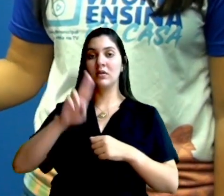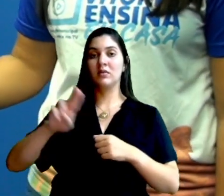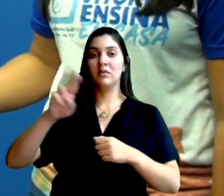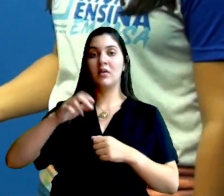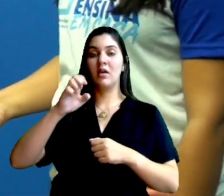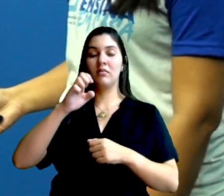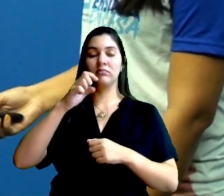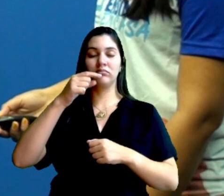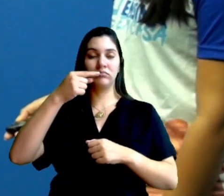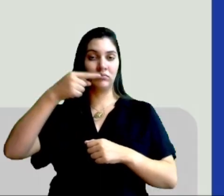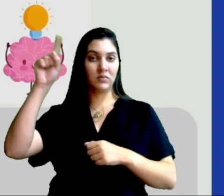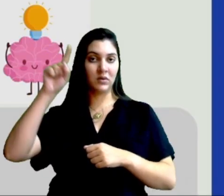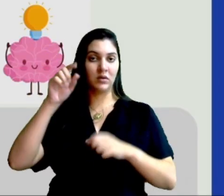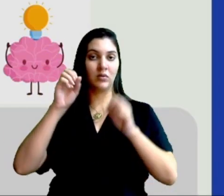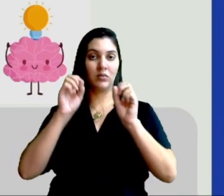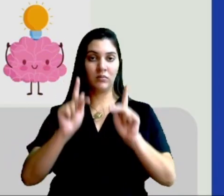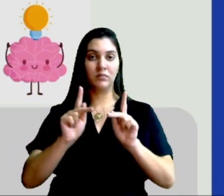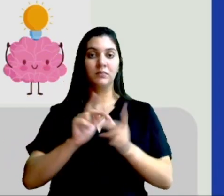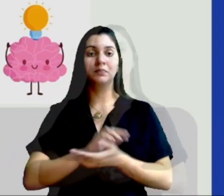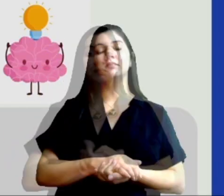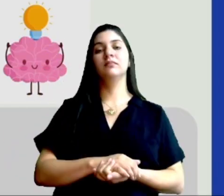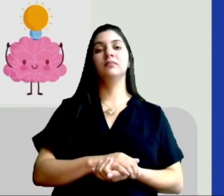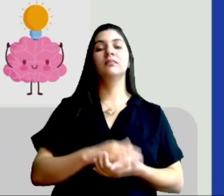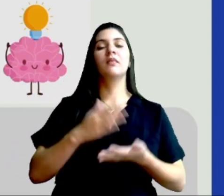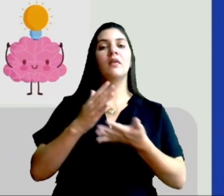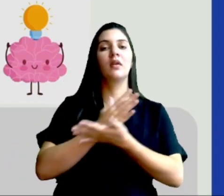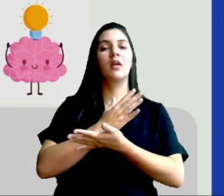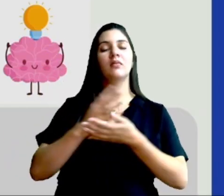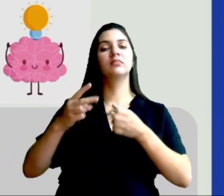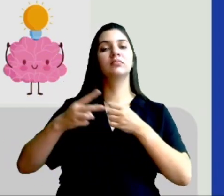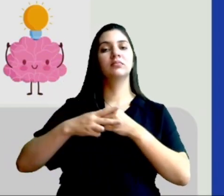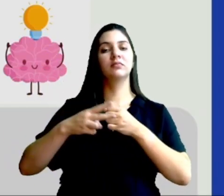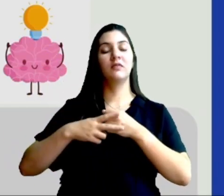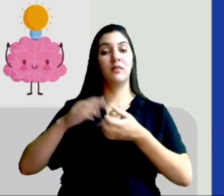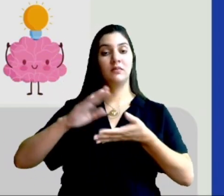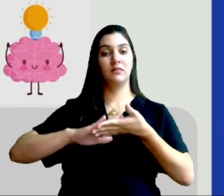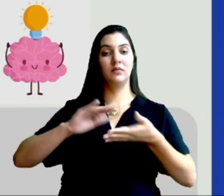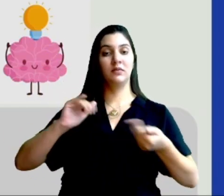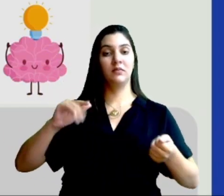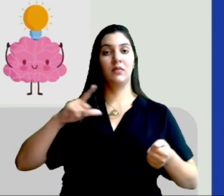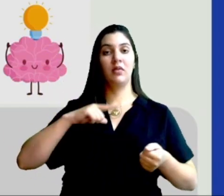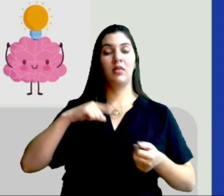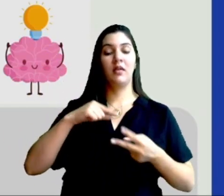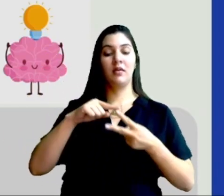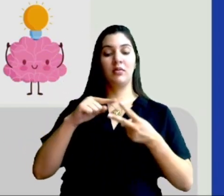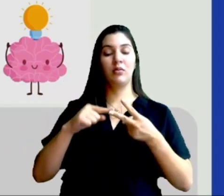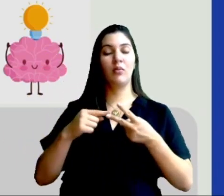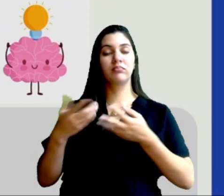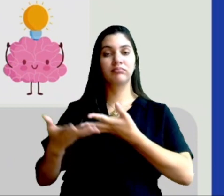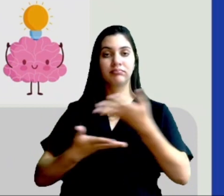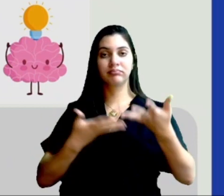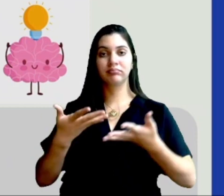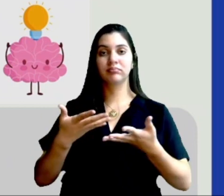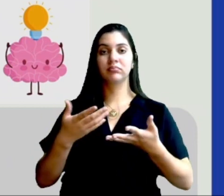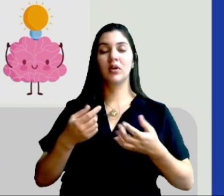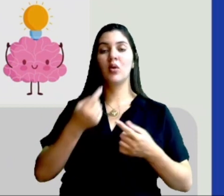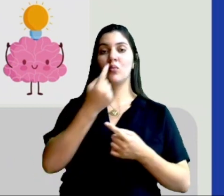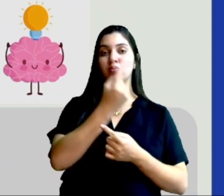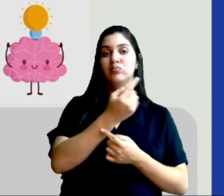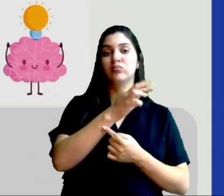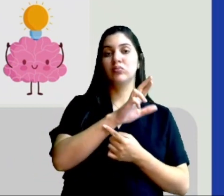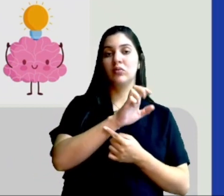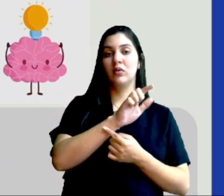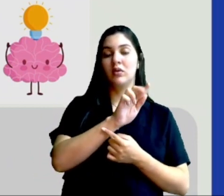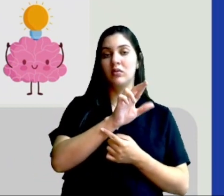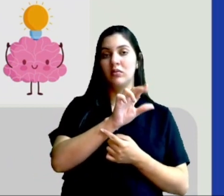um acento, tá bom? Alguns verbos em espanhol têm dois particípios, um no